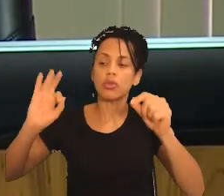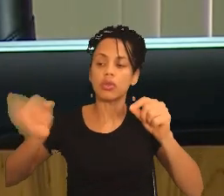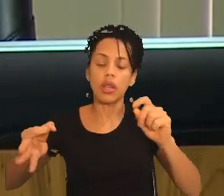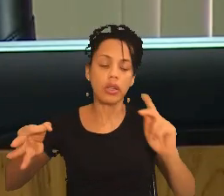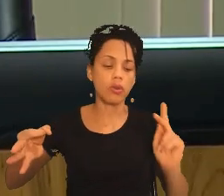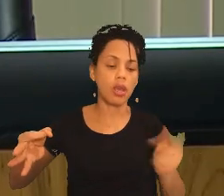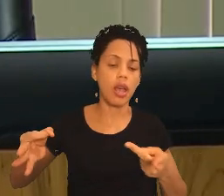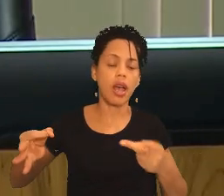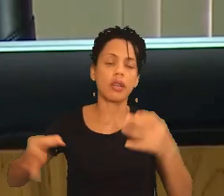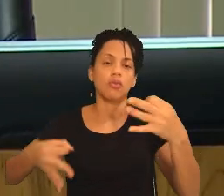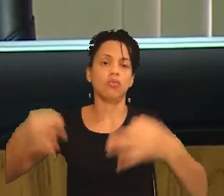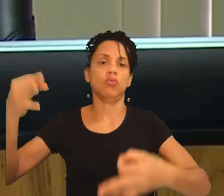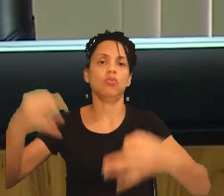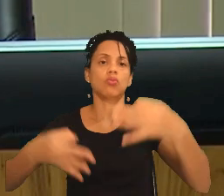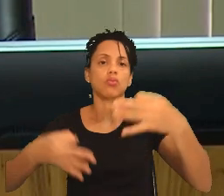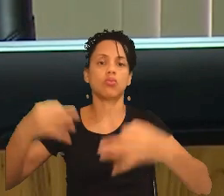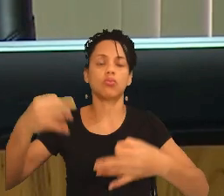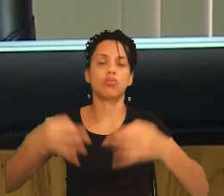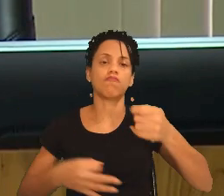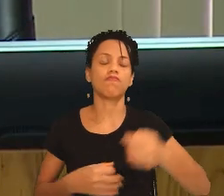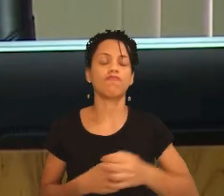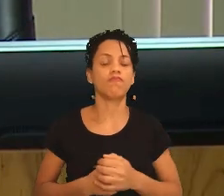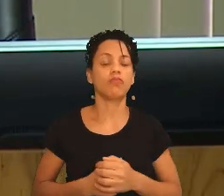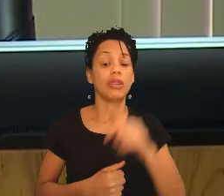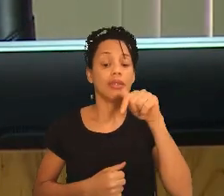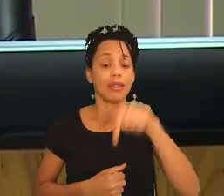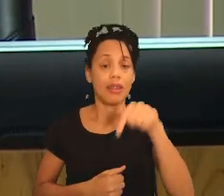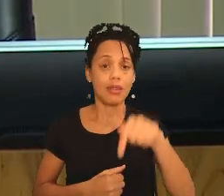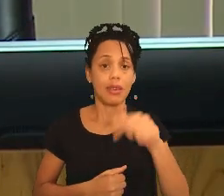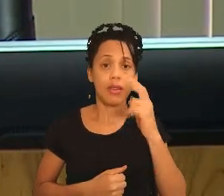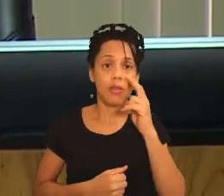de conversa e de diálogo como esse aqui, em instâncias